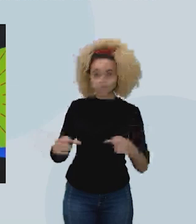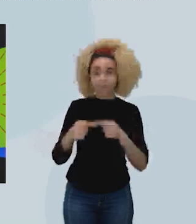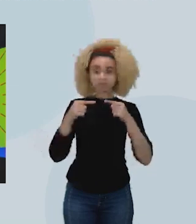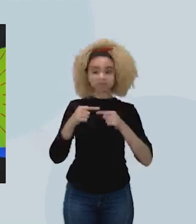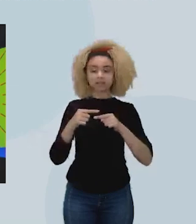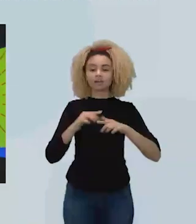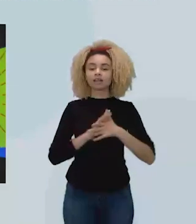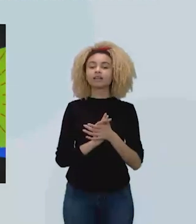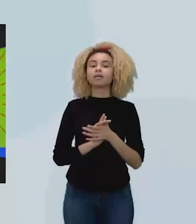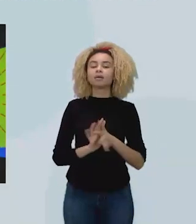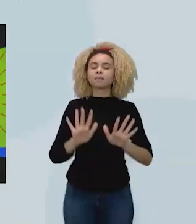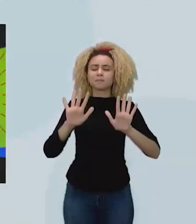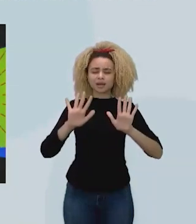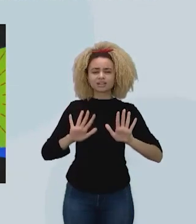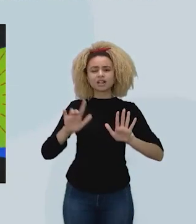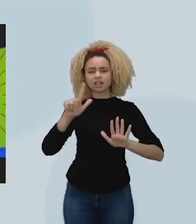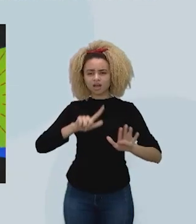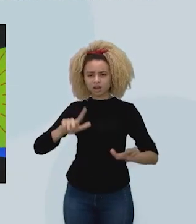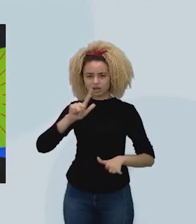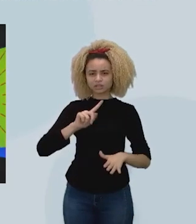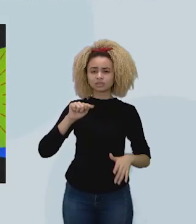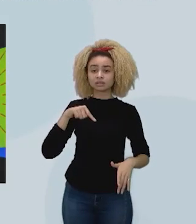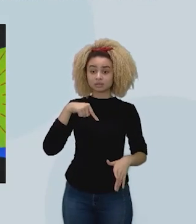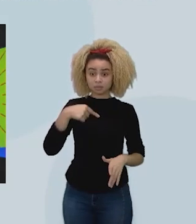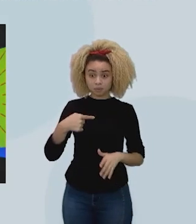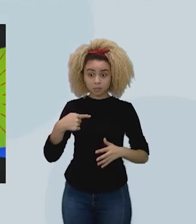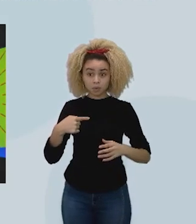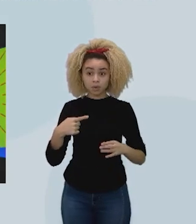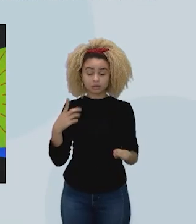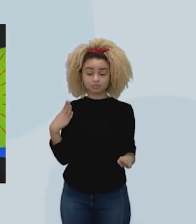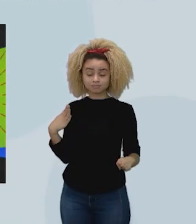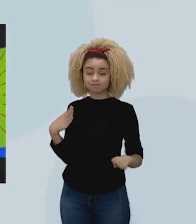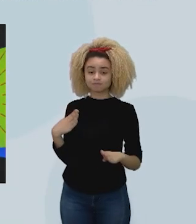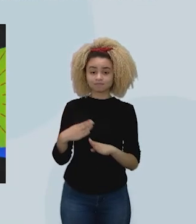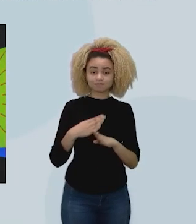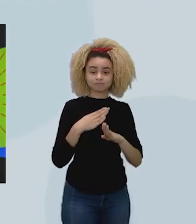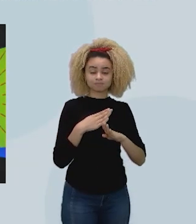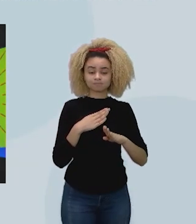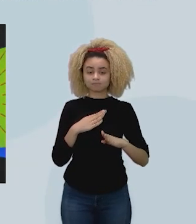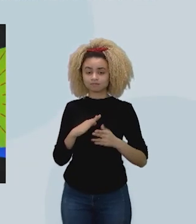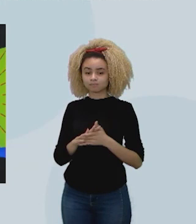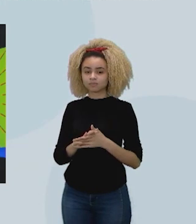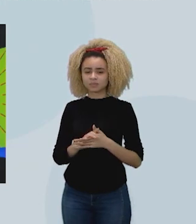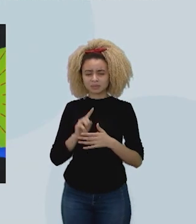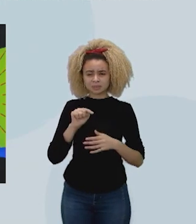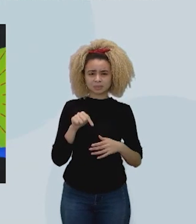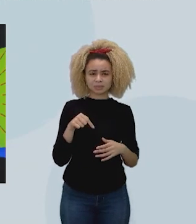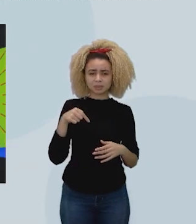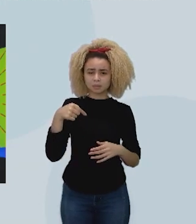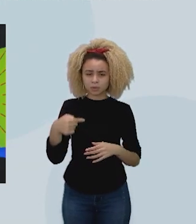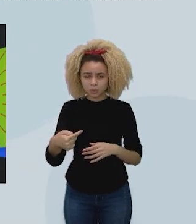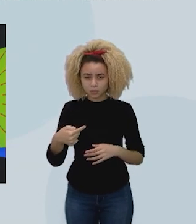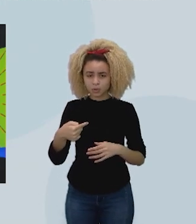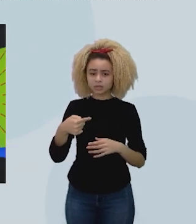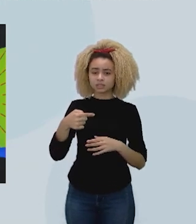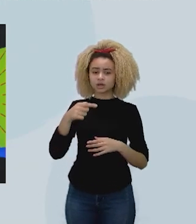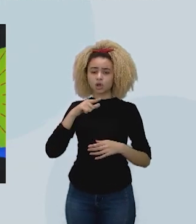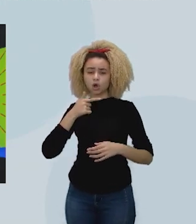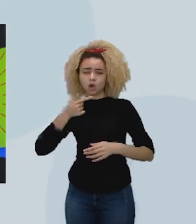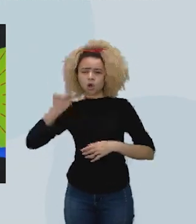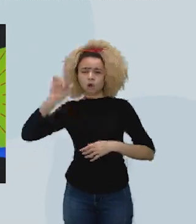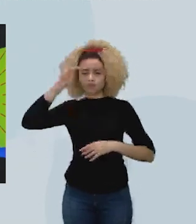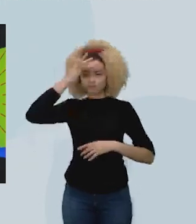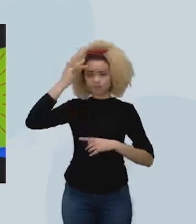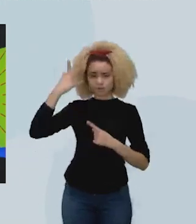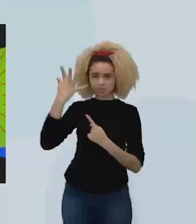movimento minimal. Claro que a partir, então, das descobertas de John Cage e depois, né, posteriormente, né, outros